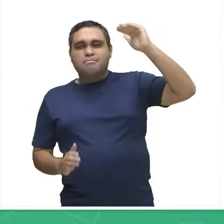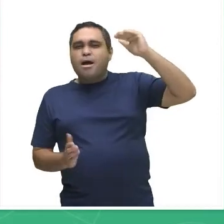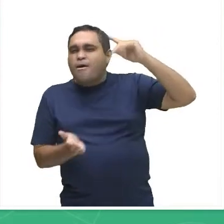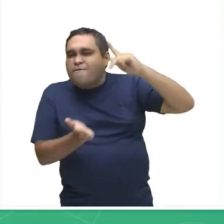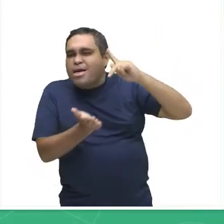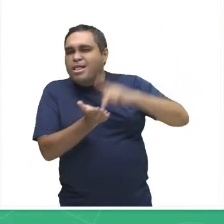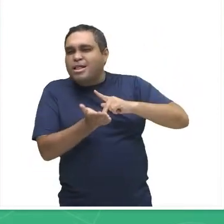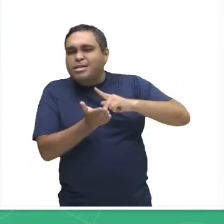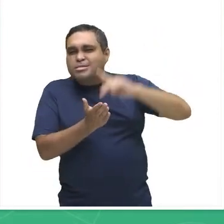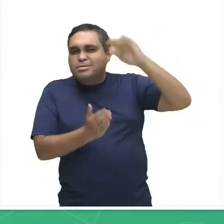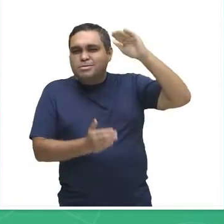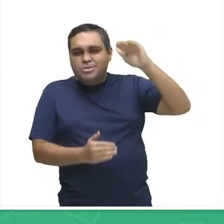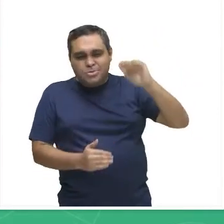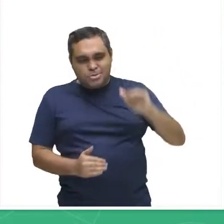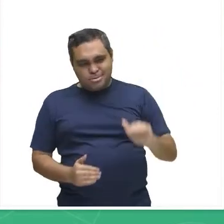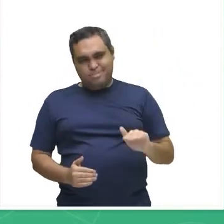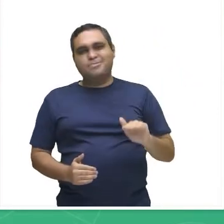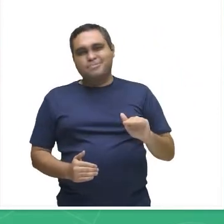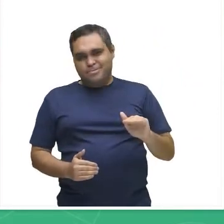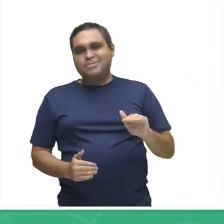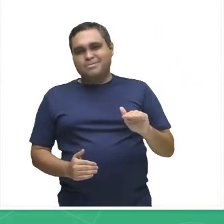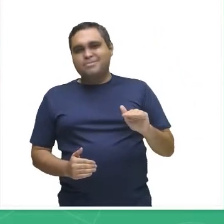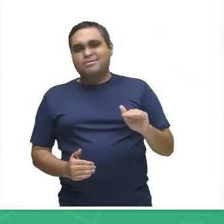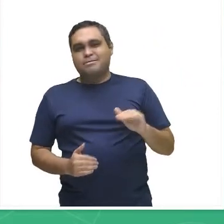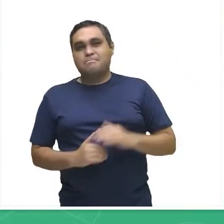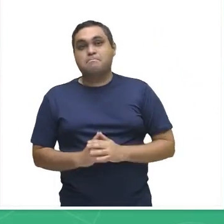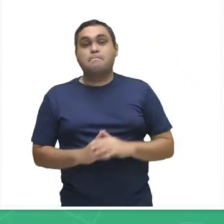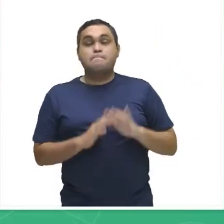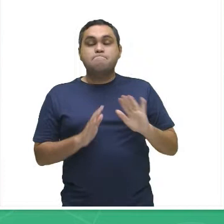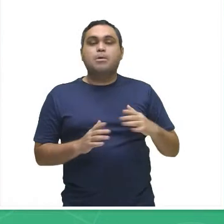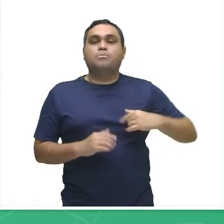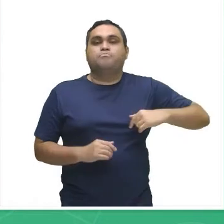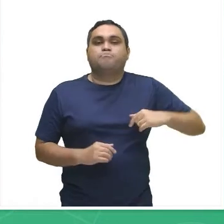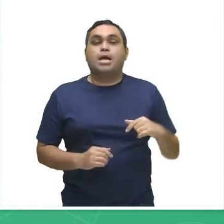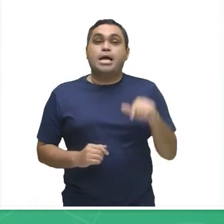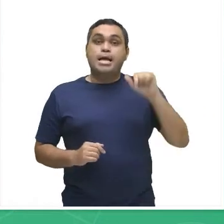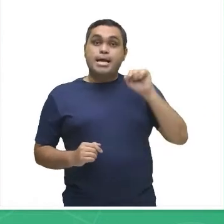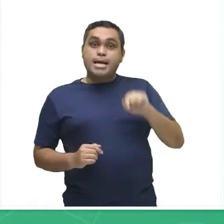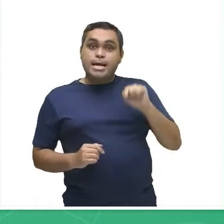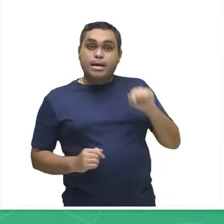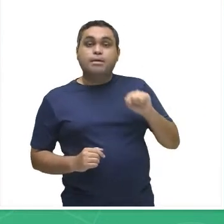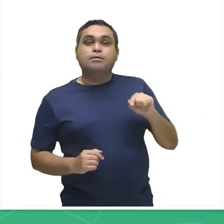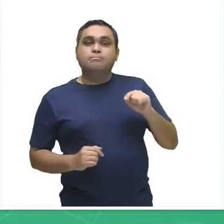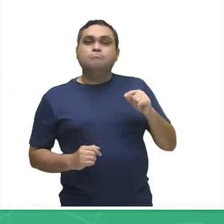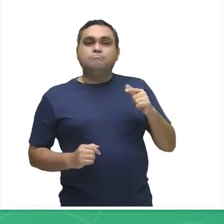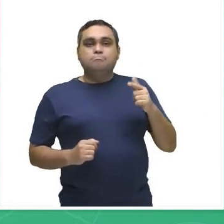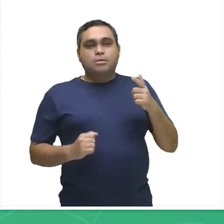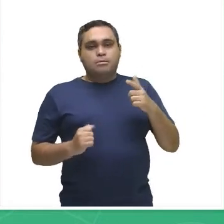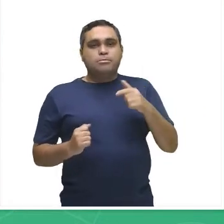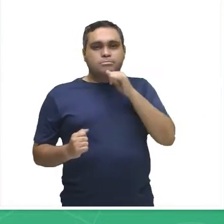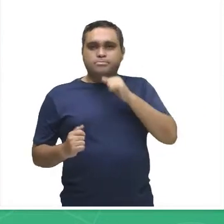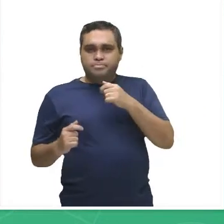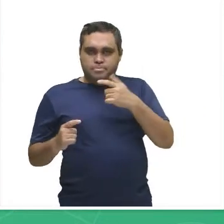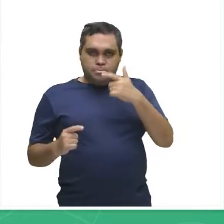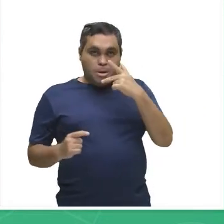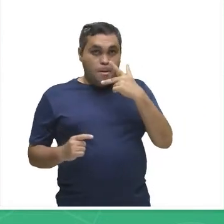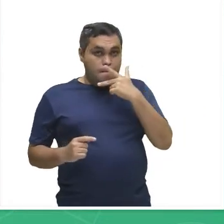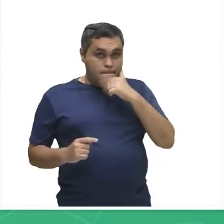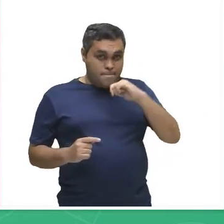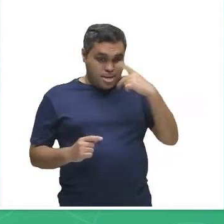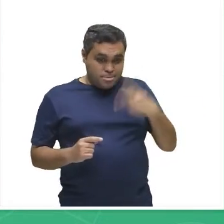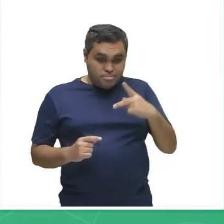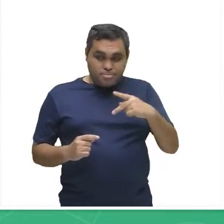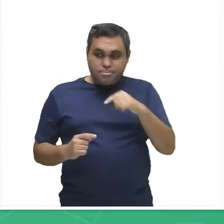Filipe, ele vai acabar assumindo o império do pai, não é?